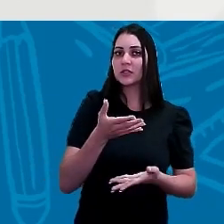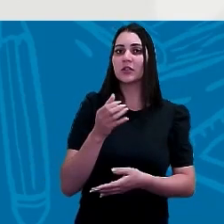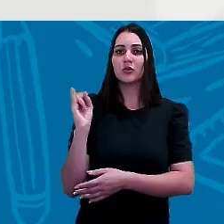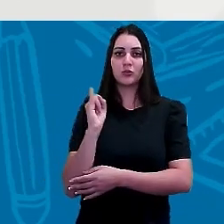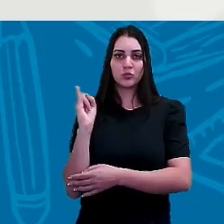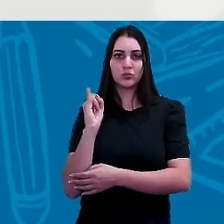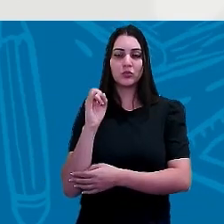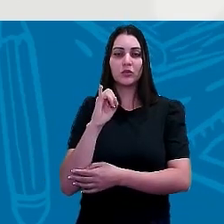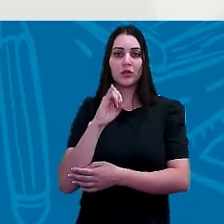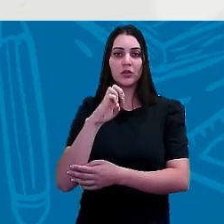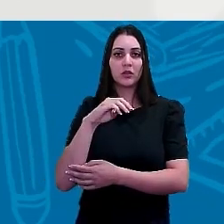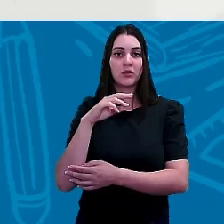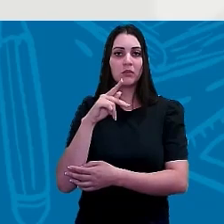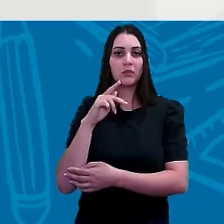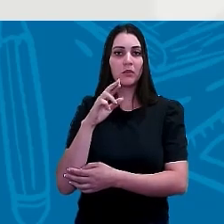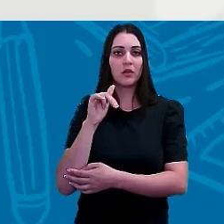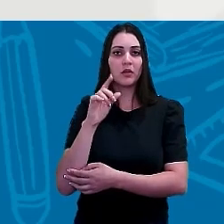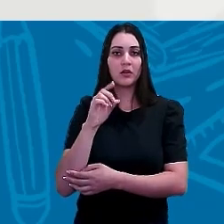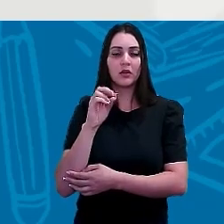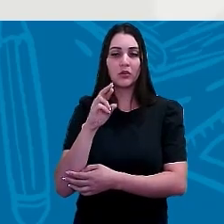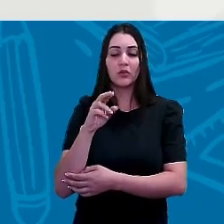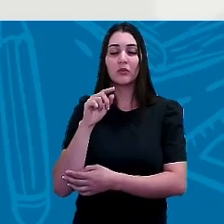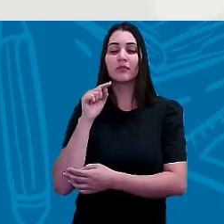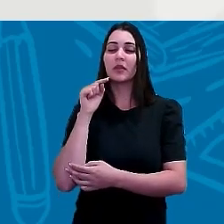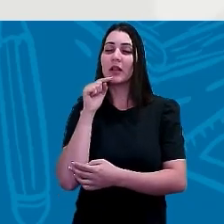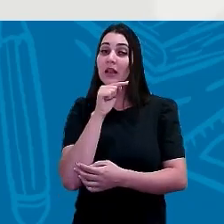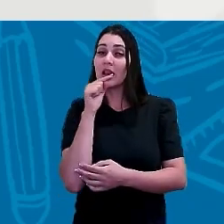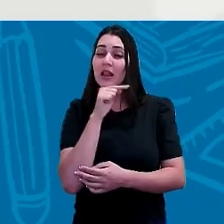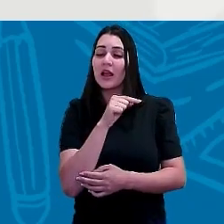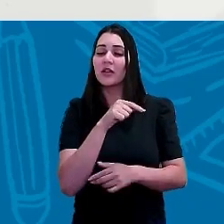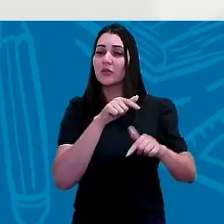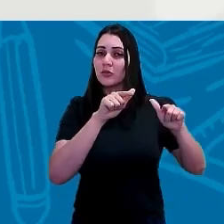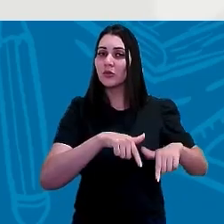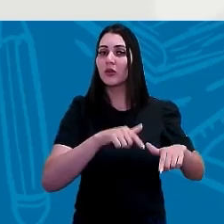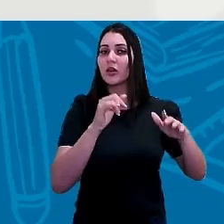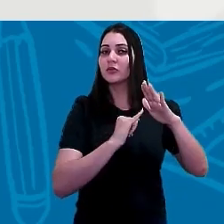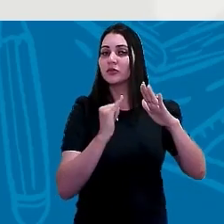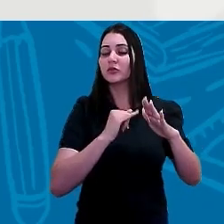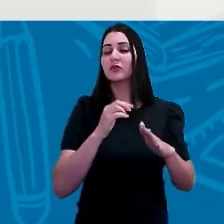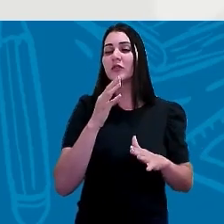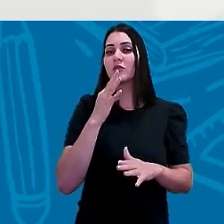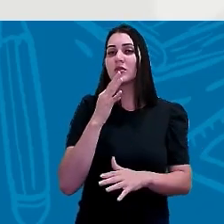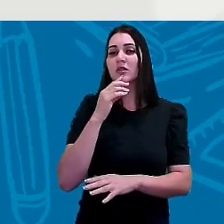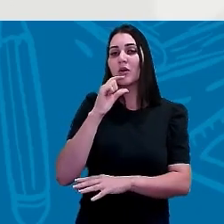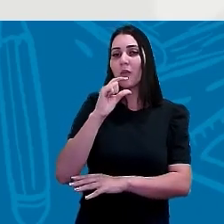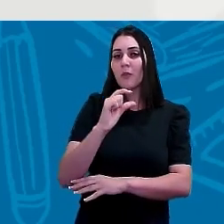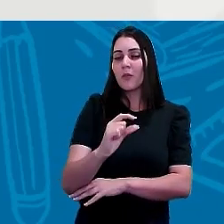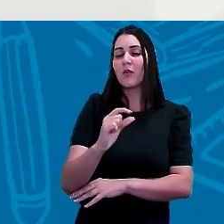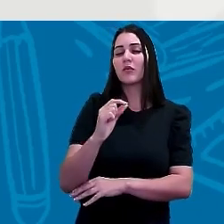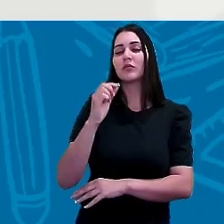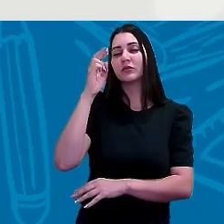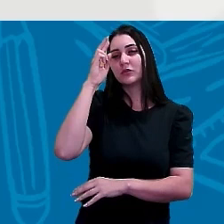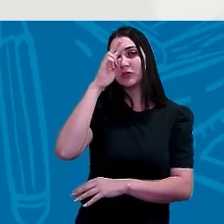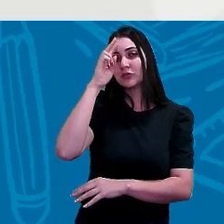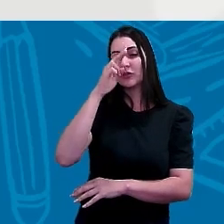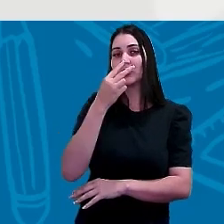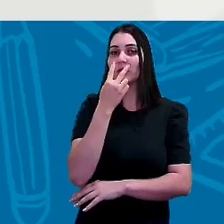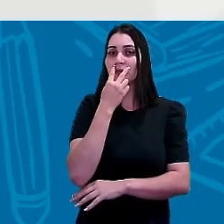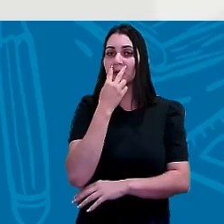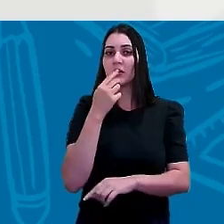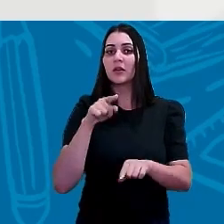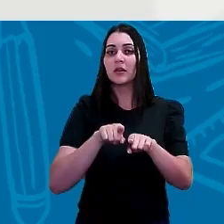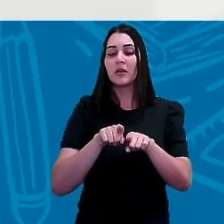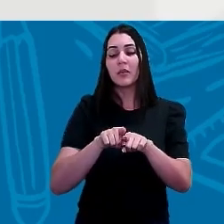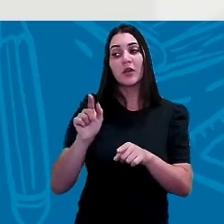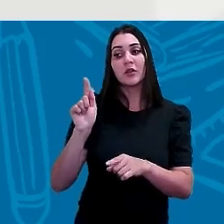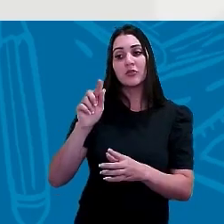instituto histórico, ou seja, lá você vai conhecer um pouquinho da história de Vitória, de alguns fatos geográficos também, cultural da